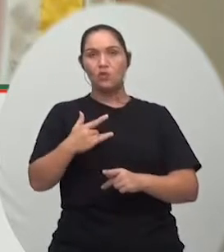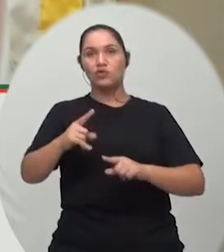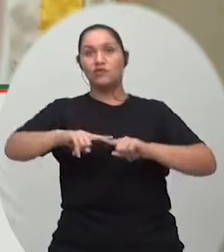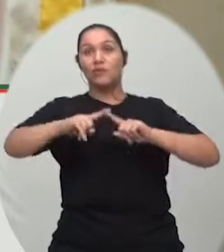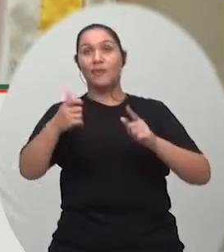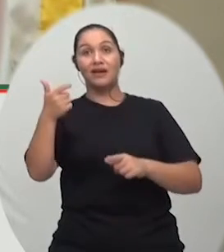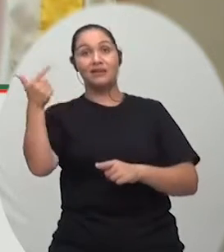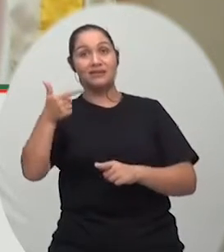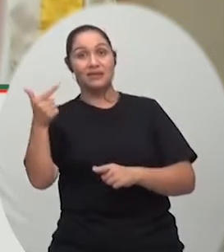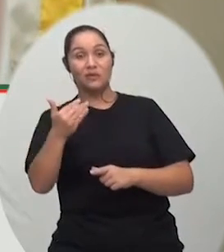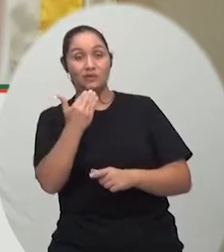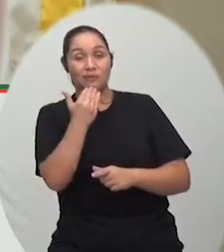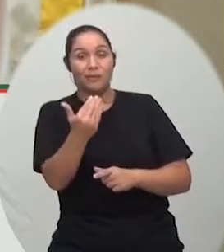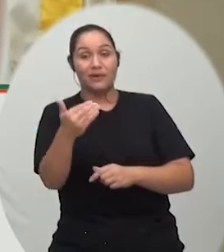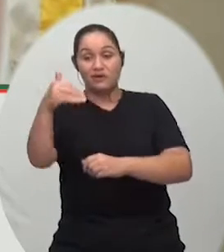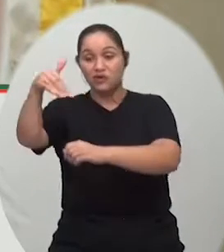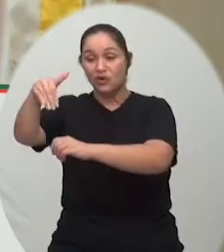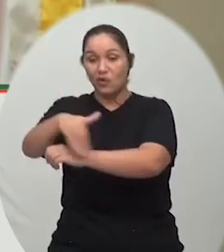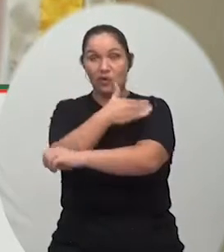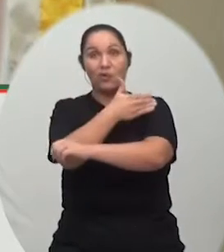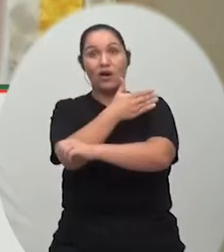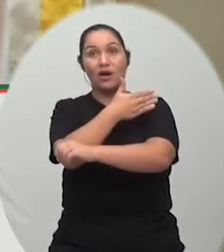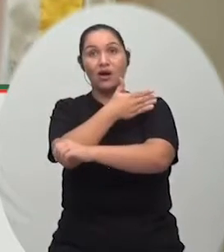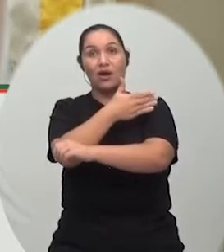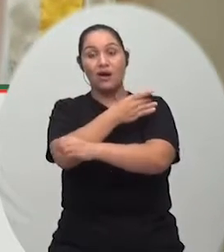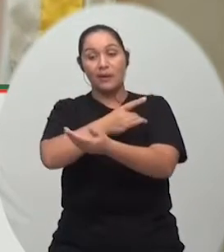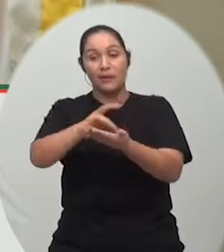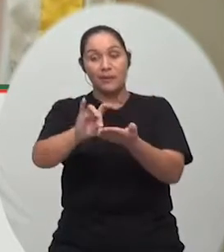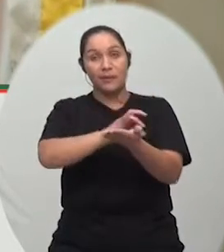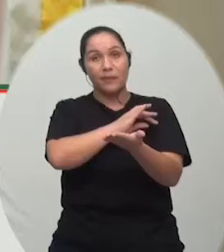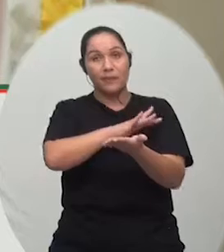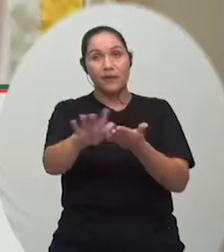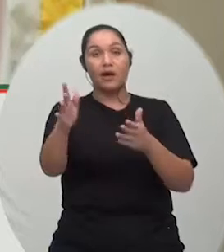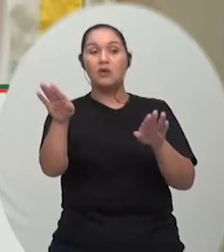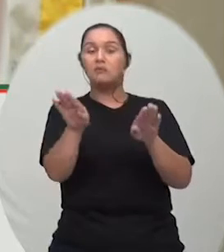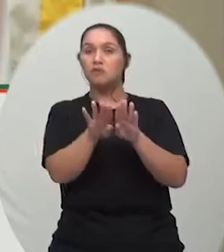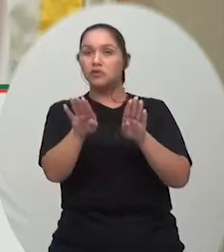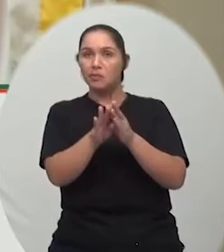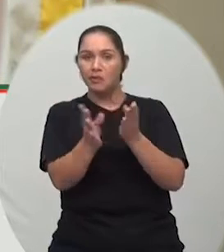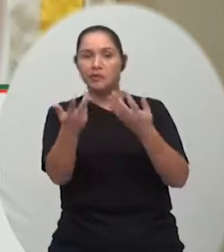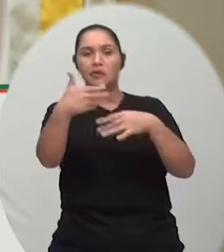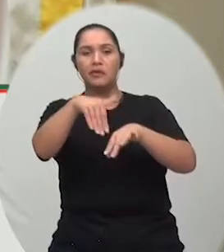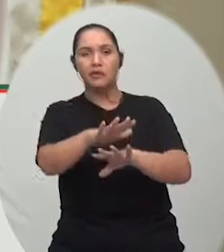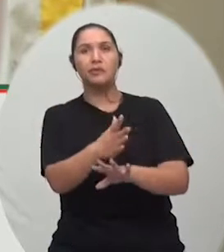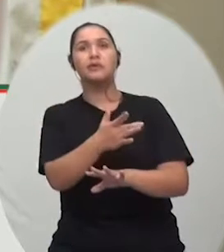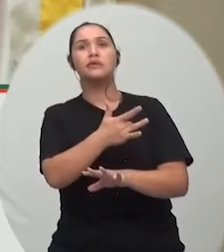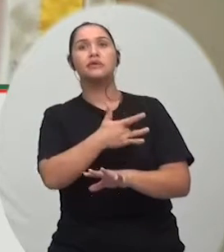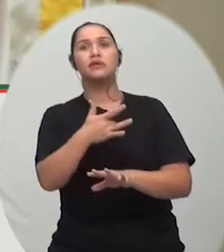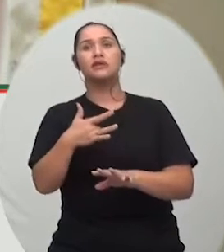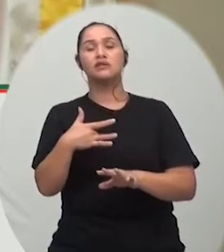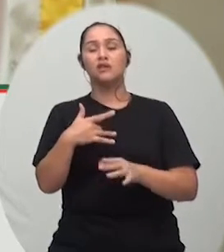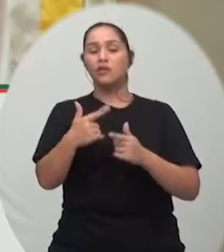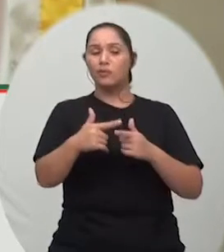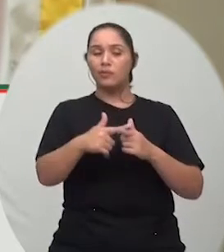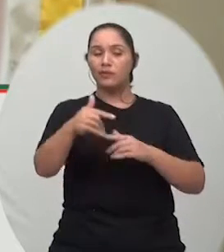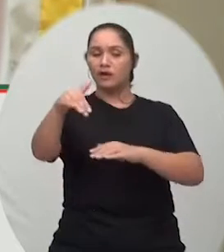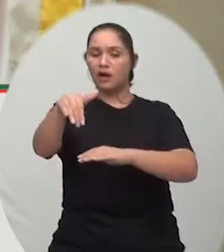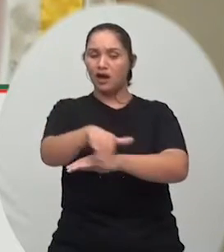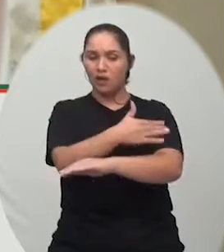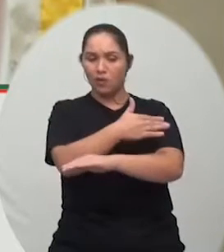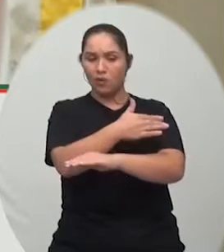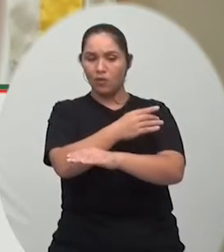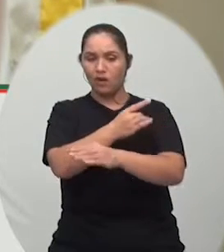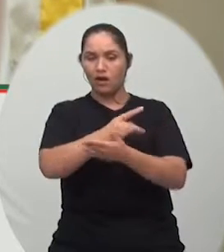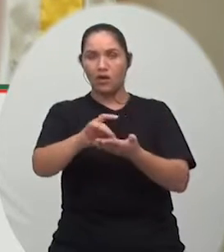é saúde, porque uma pavimentação de rua não serve somente para os veículos, muito ao contrário, é